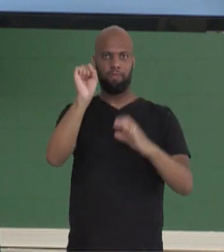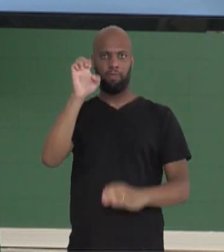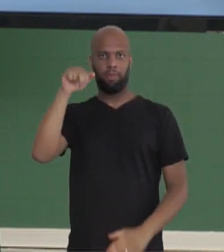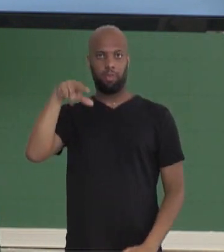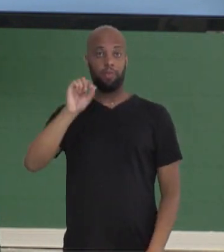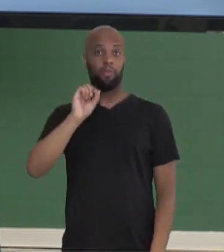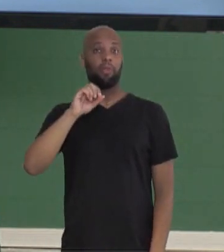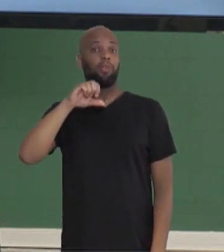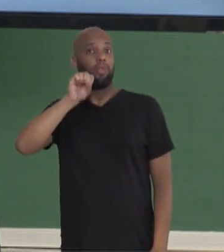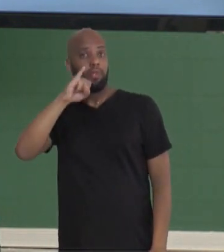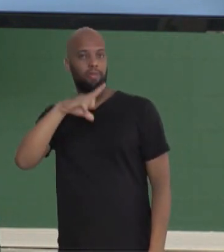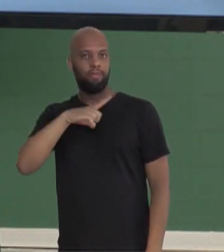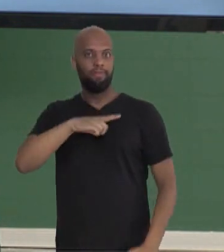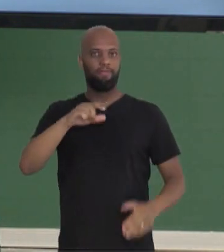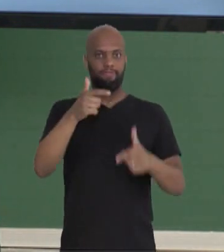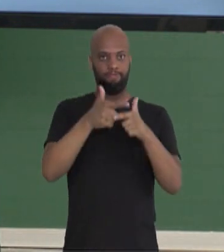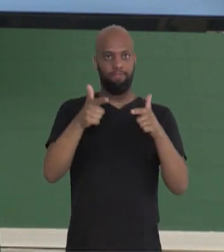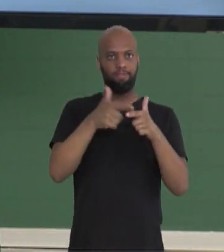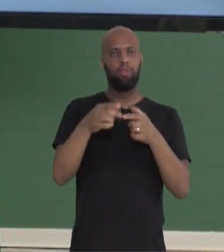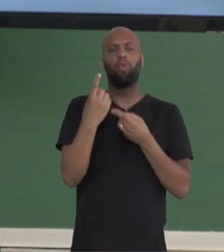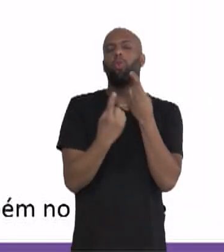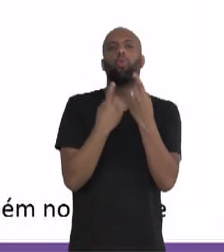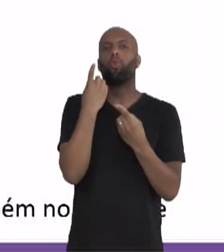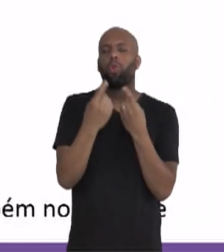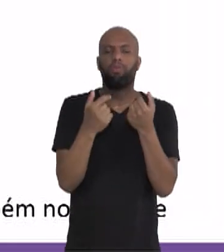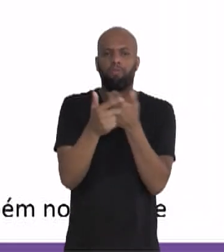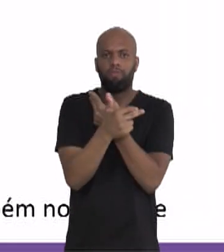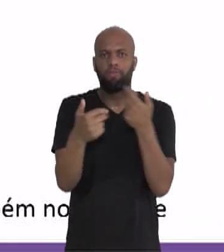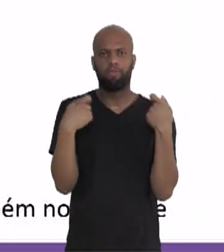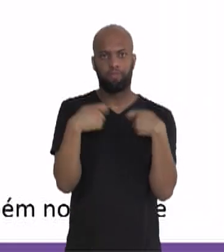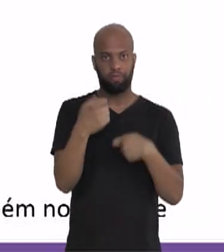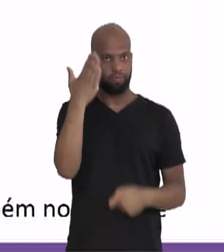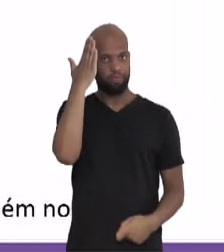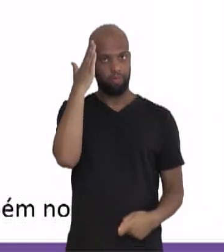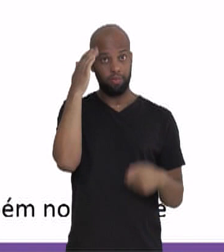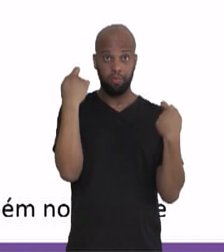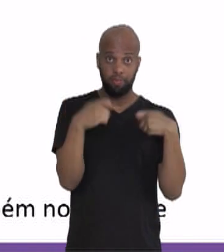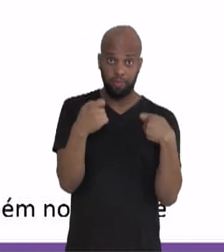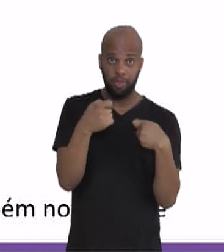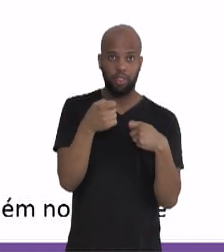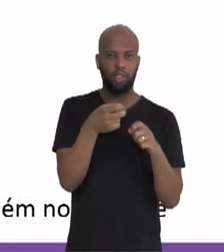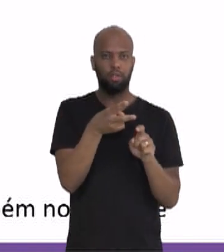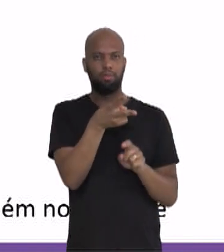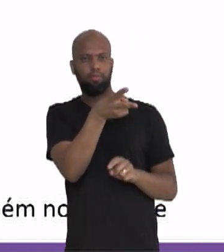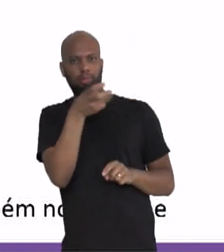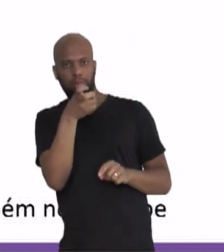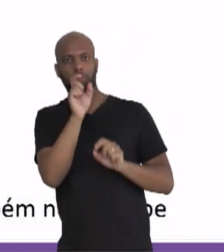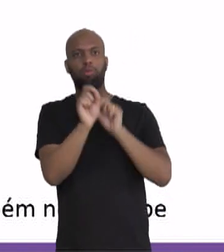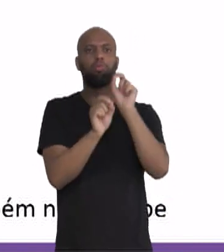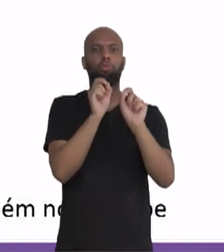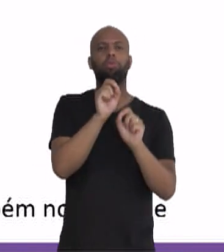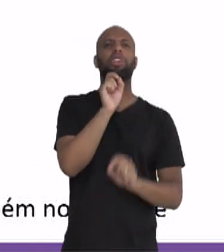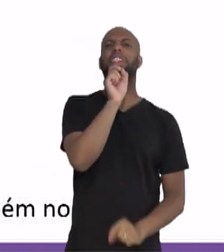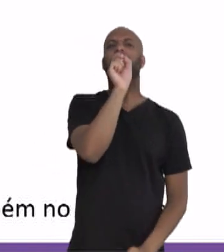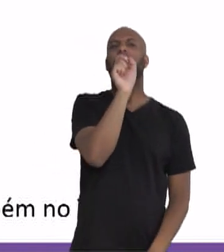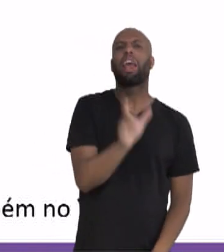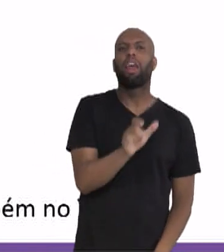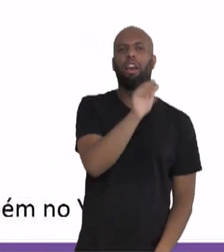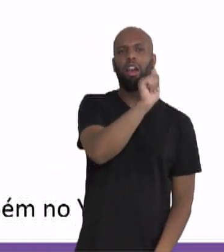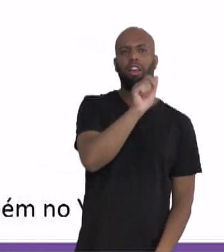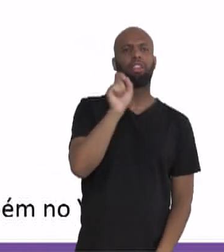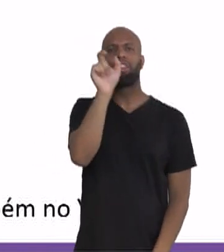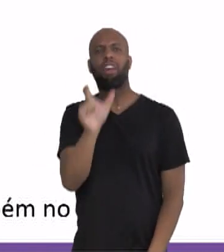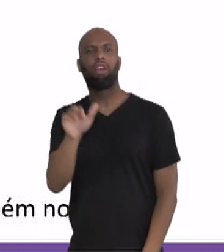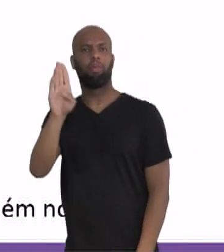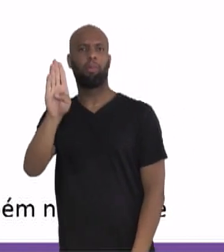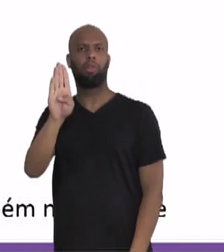de função seno, quais são os elementos que a gente precisa reconhecer? A gente precisa reconhecer quem é o elemento A, quem é o elemento